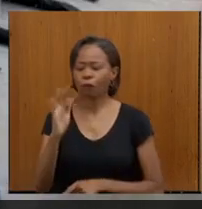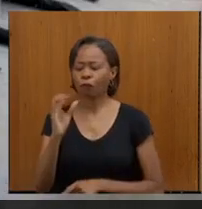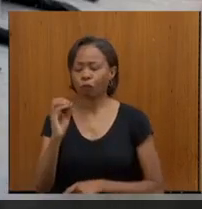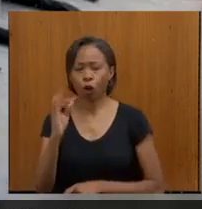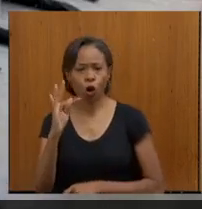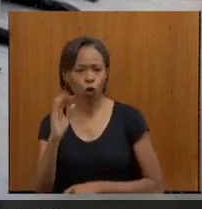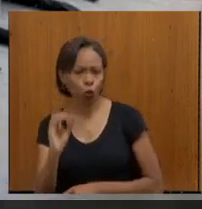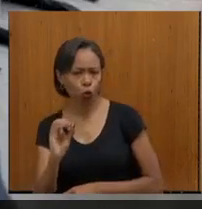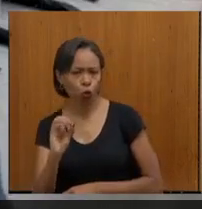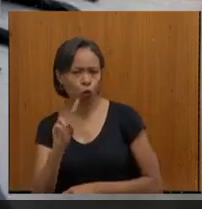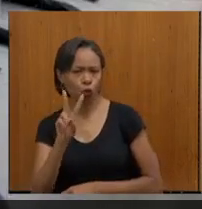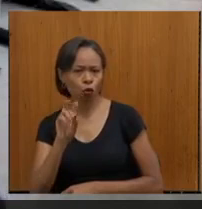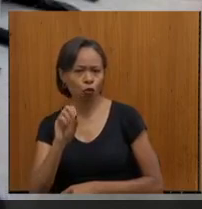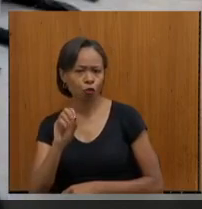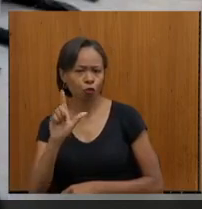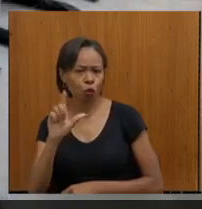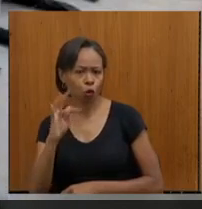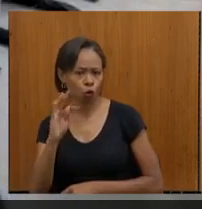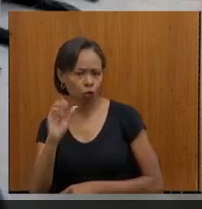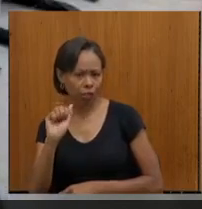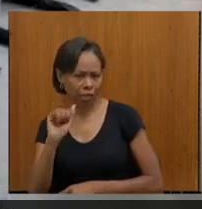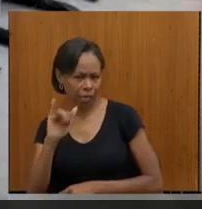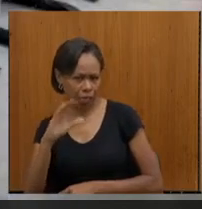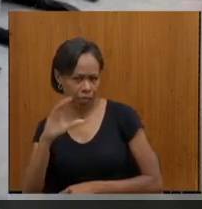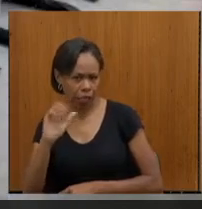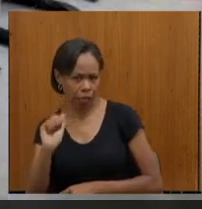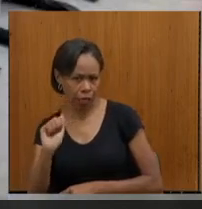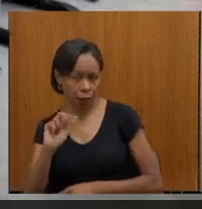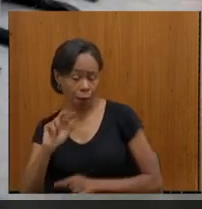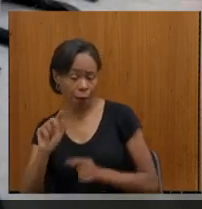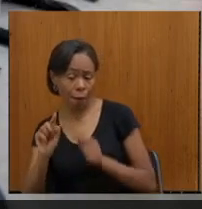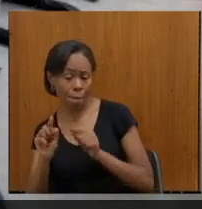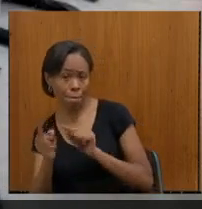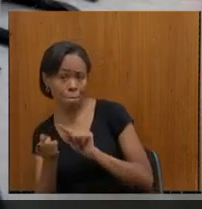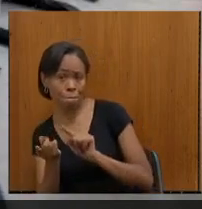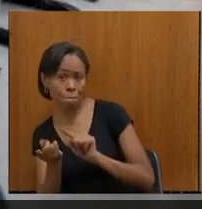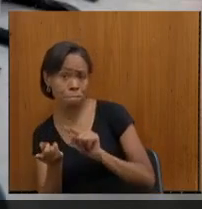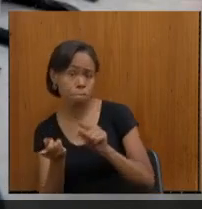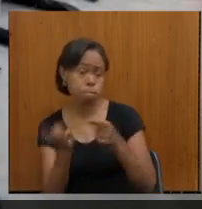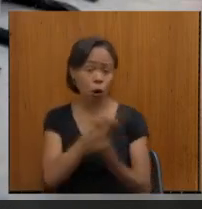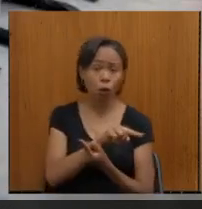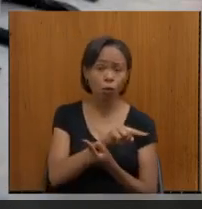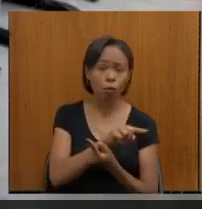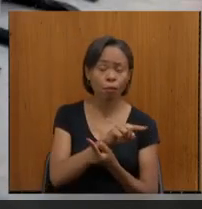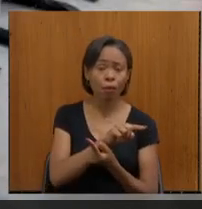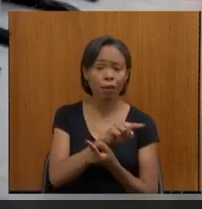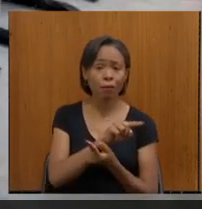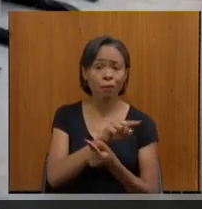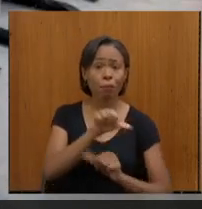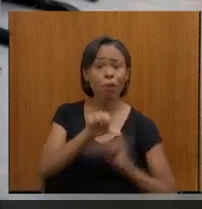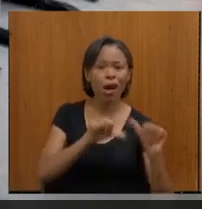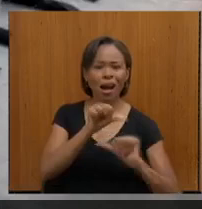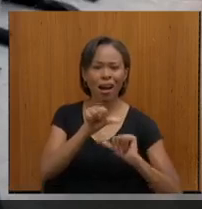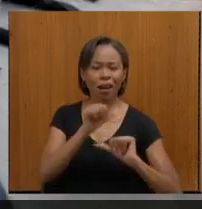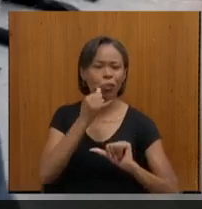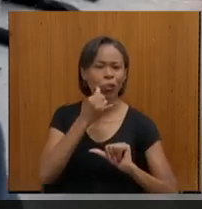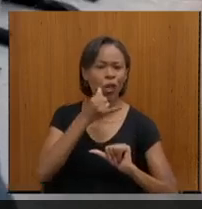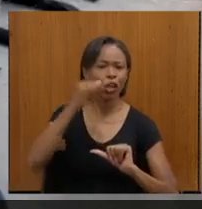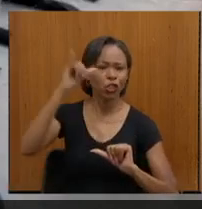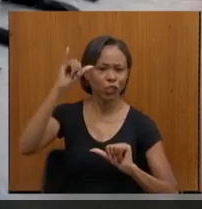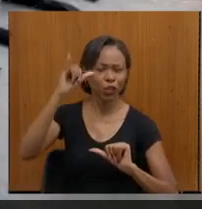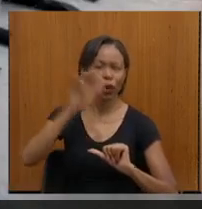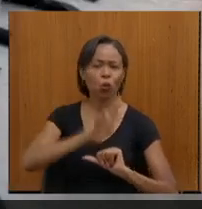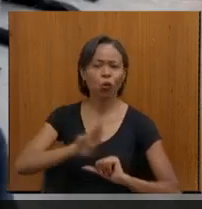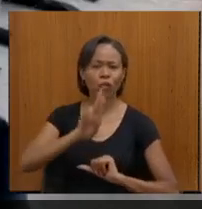a sair daqui da cidade e é na outra forma de energia das moléculas da cirurgia e sempre quando